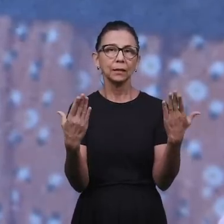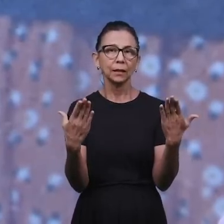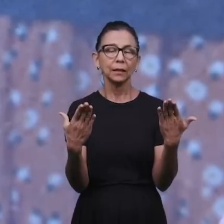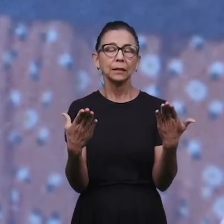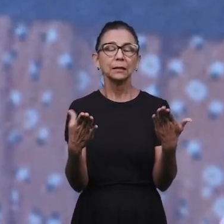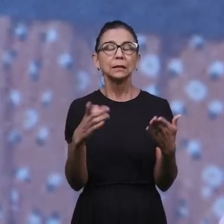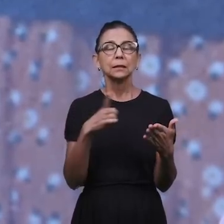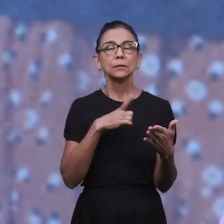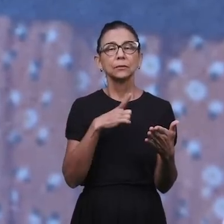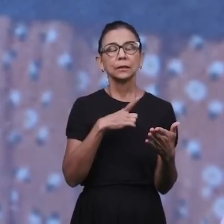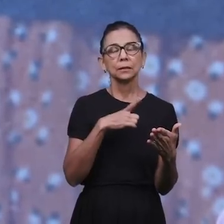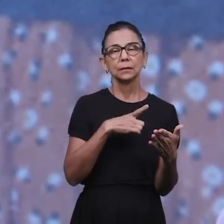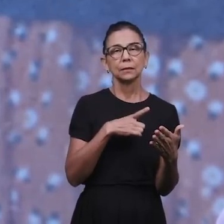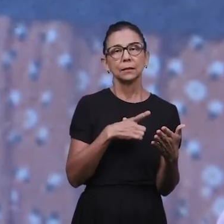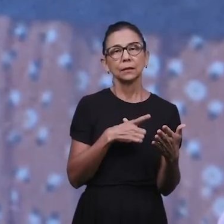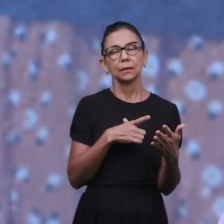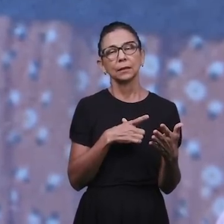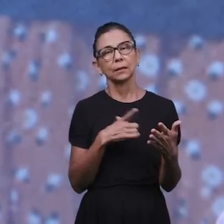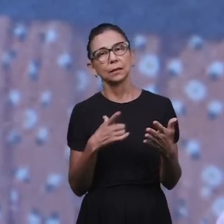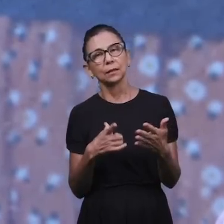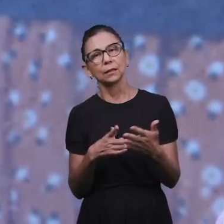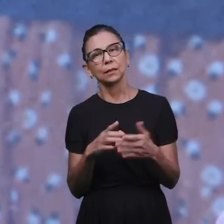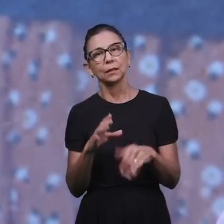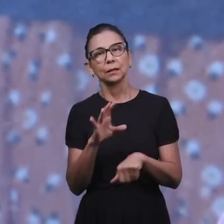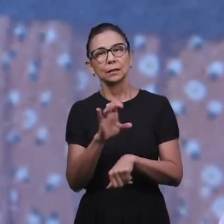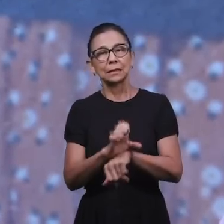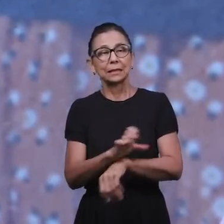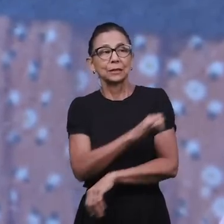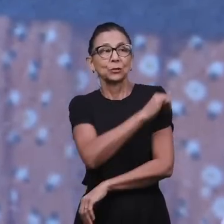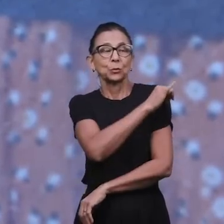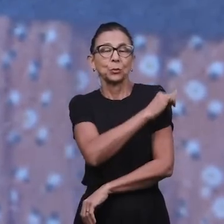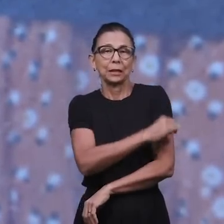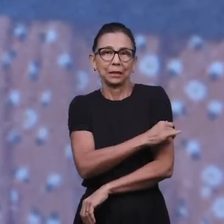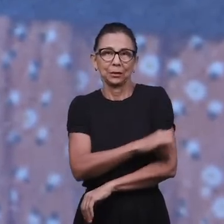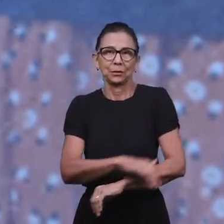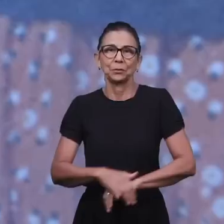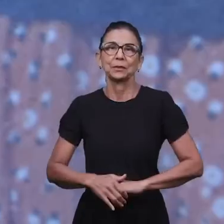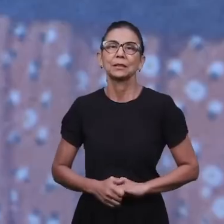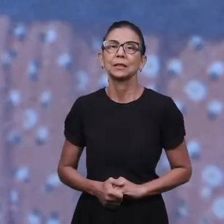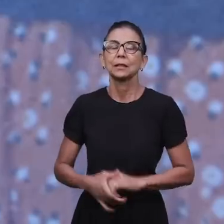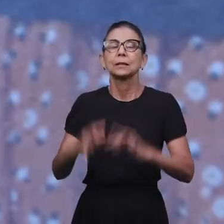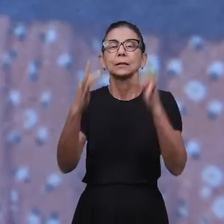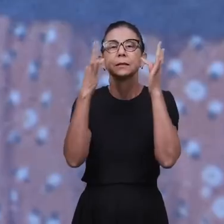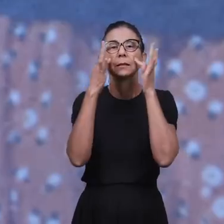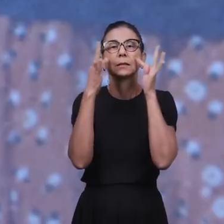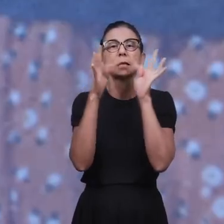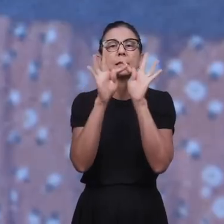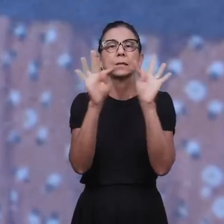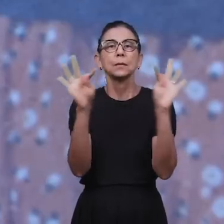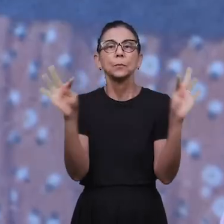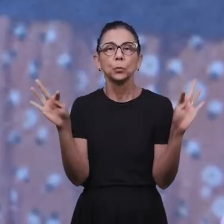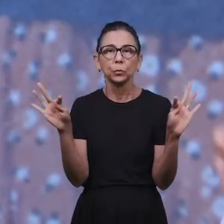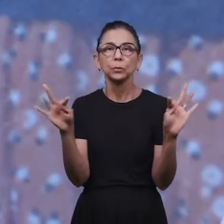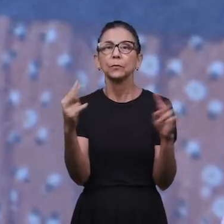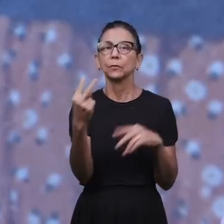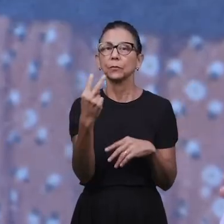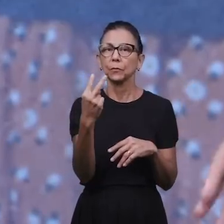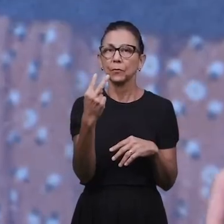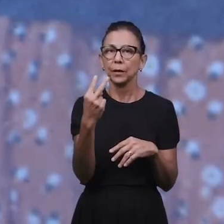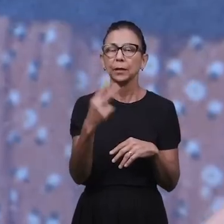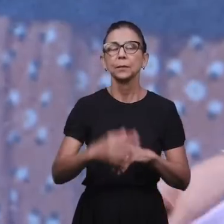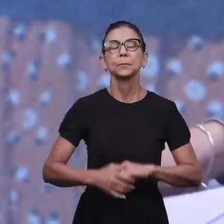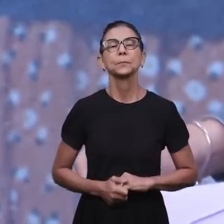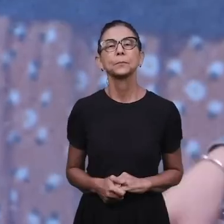isso dentro do programa. E a gente vai ter uma participação agora do Rio de Janeiro, é um testemunho que a gente